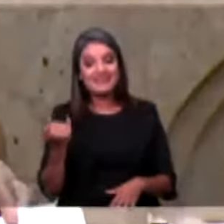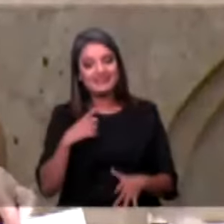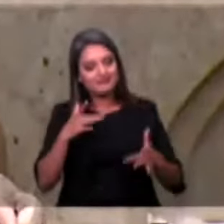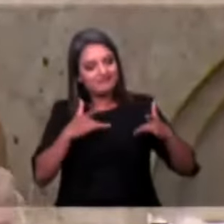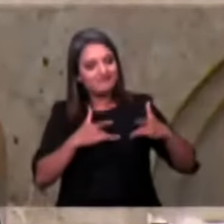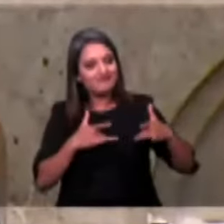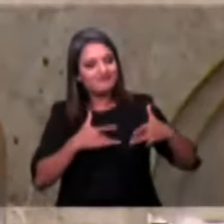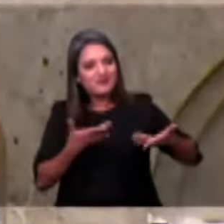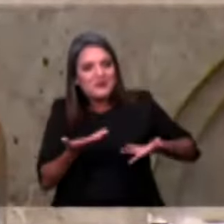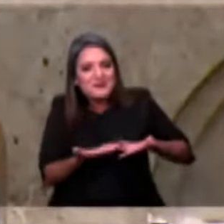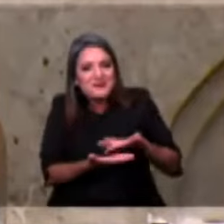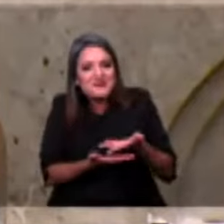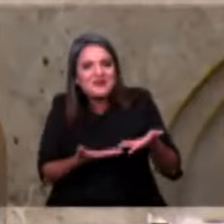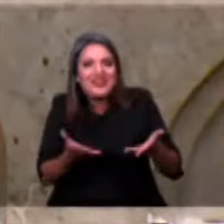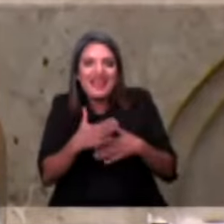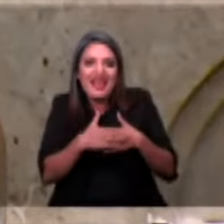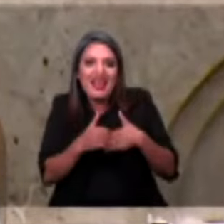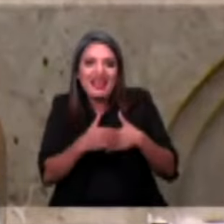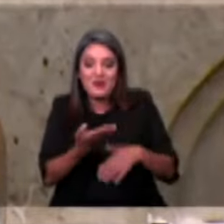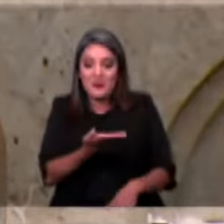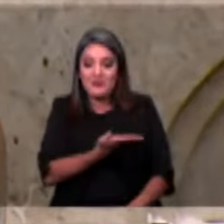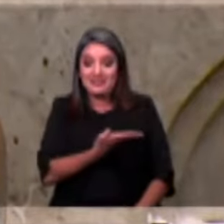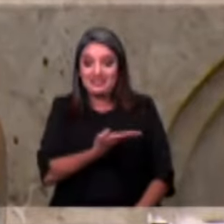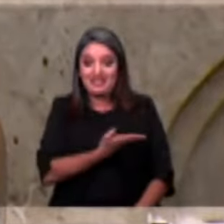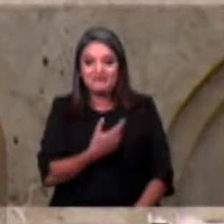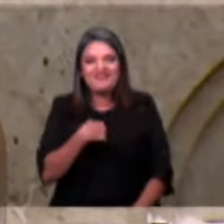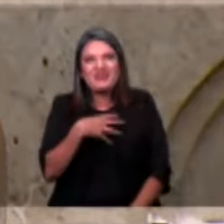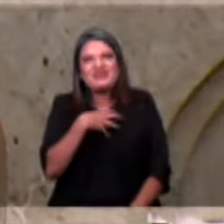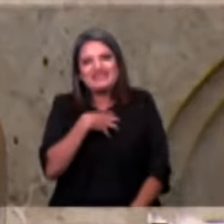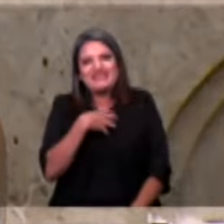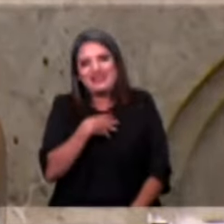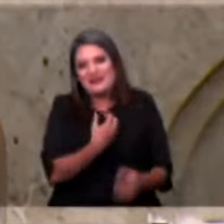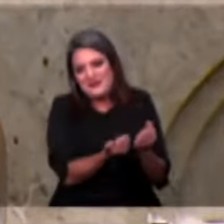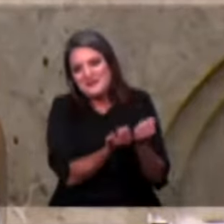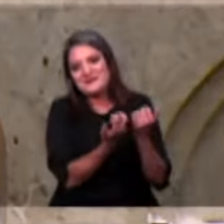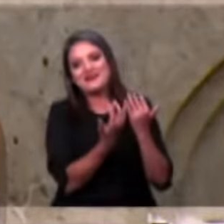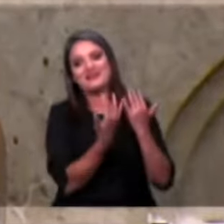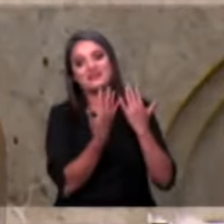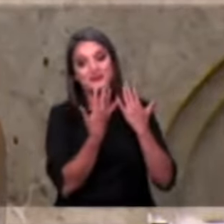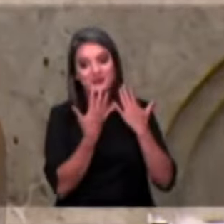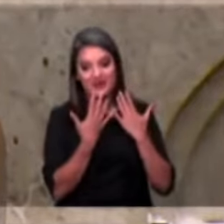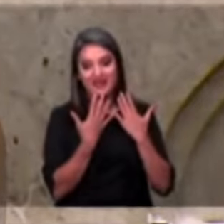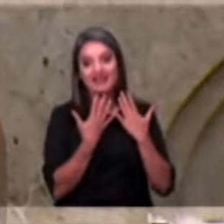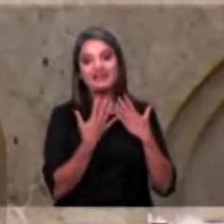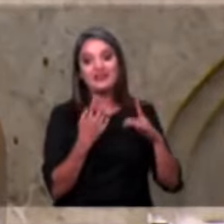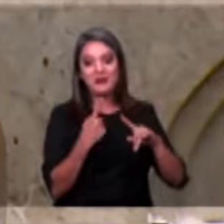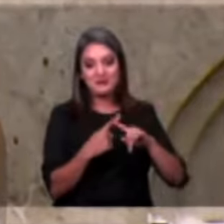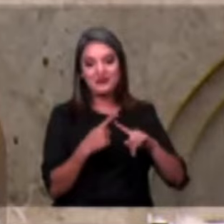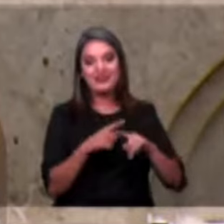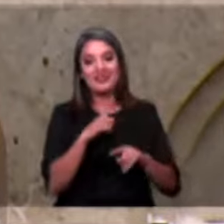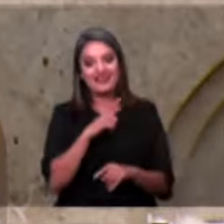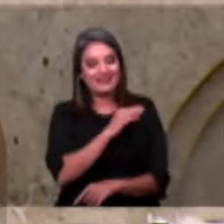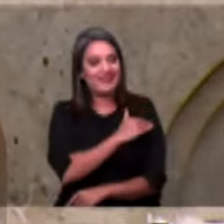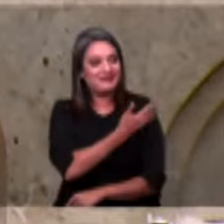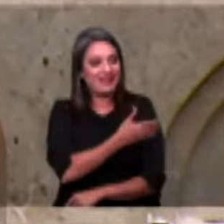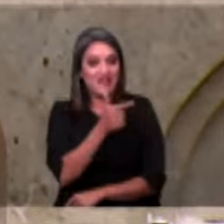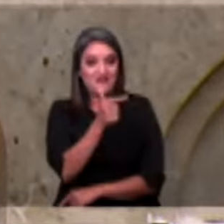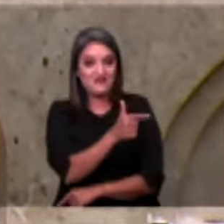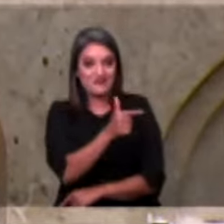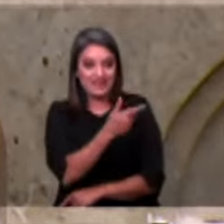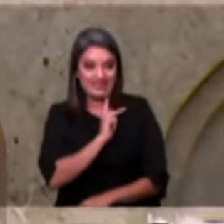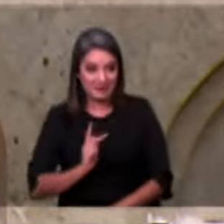fraterna amizade, faz com que eu me sinta abençoada por mais uma vez tê-lo na condição de